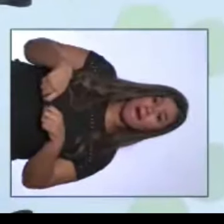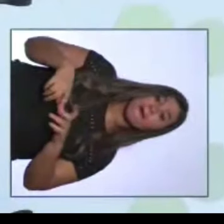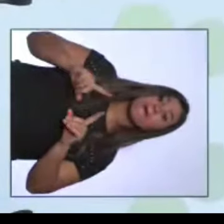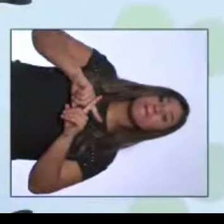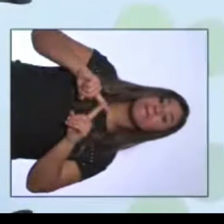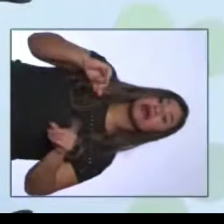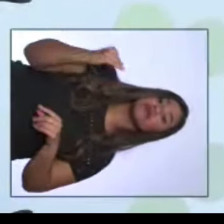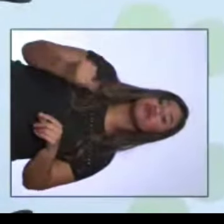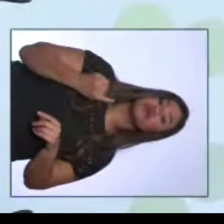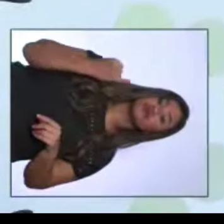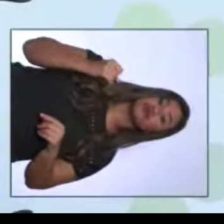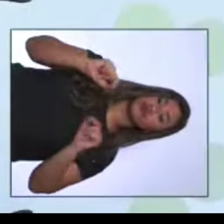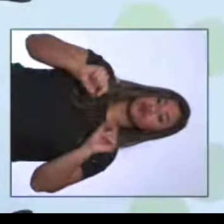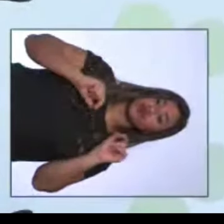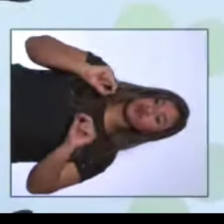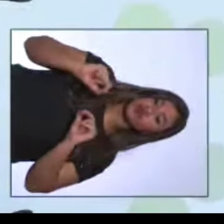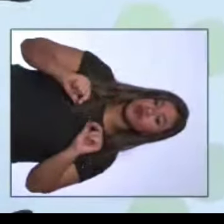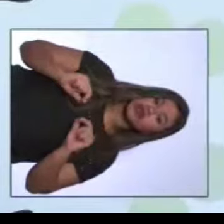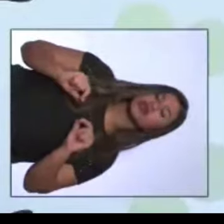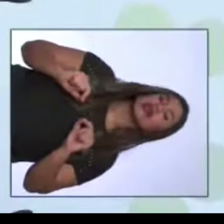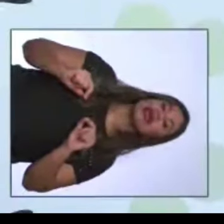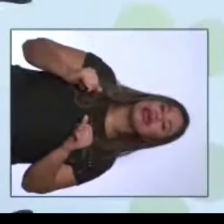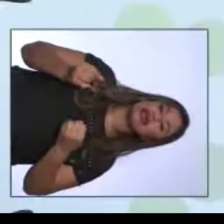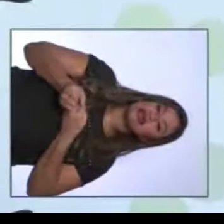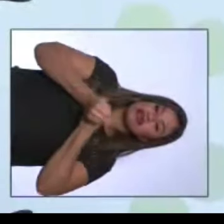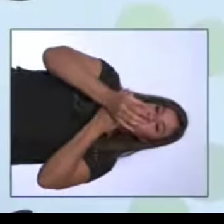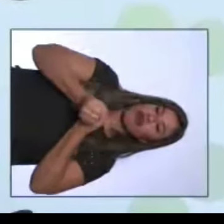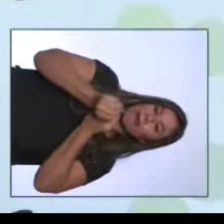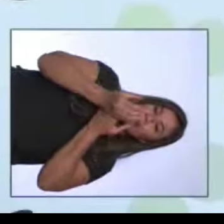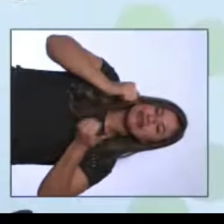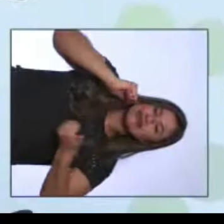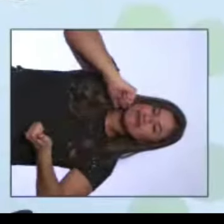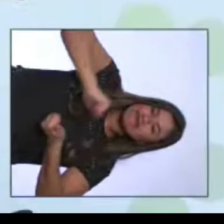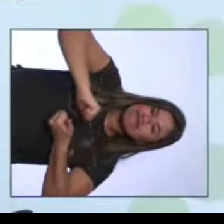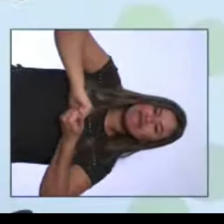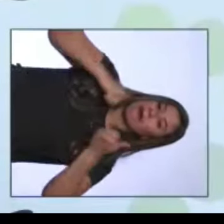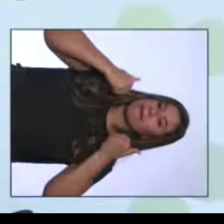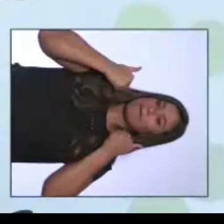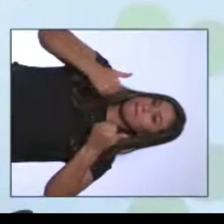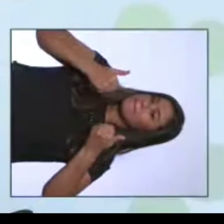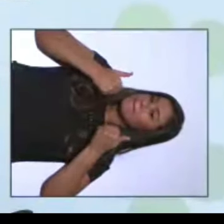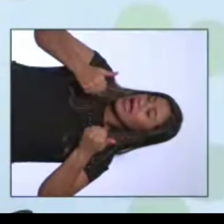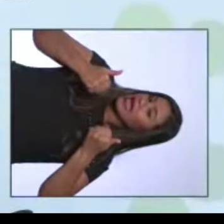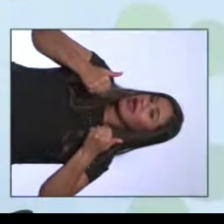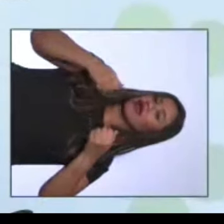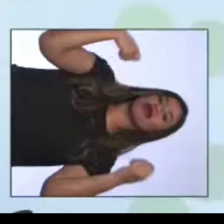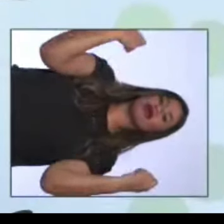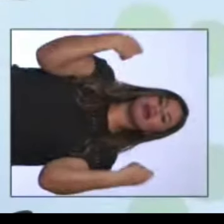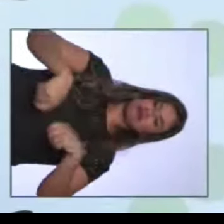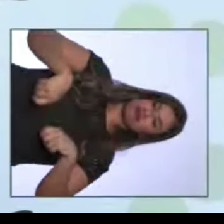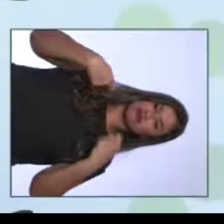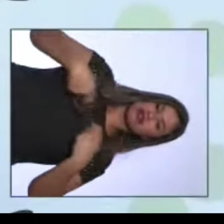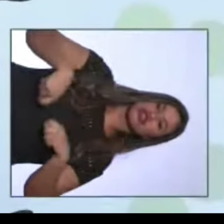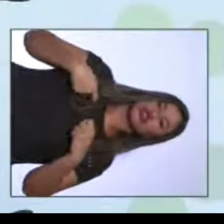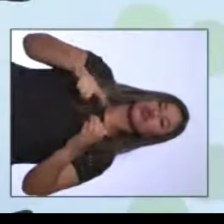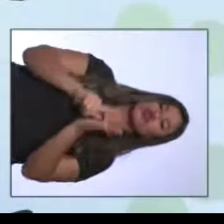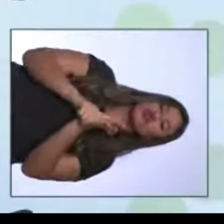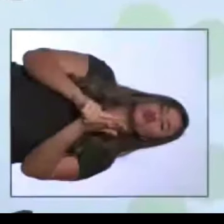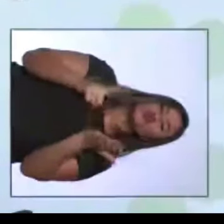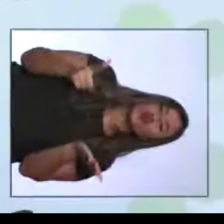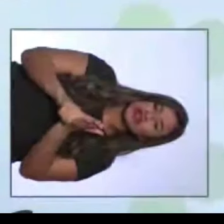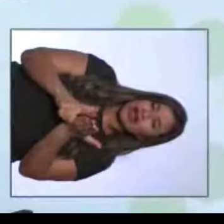para você ser bem informado, você precisa de um jornal que consulte, que